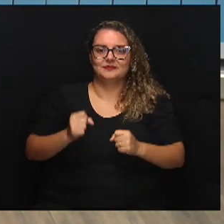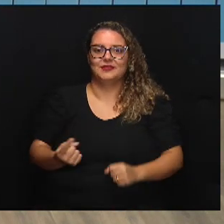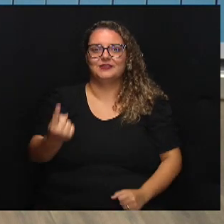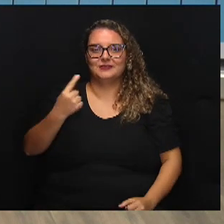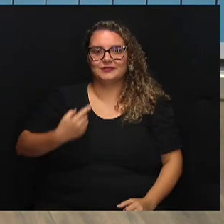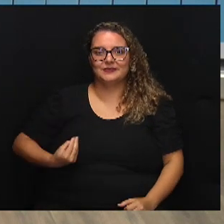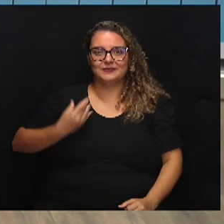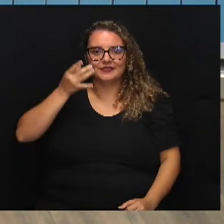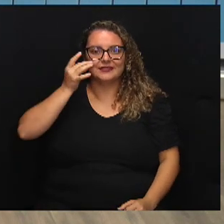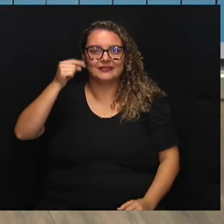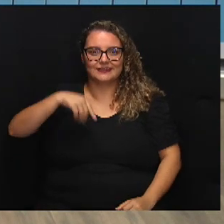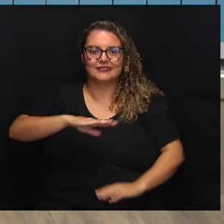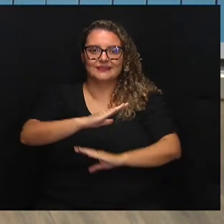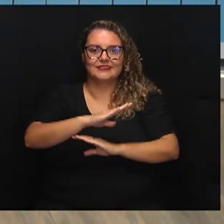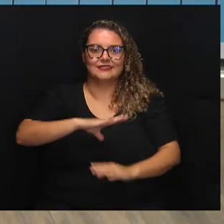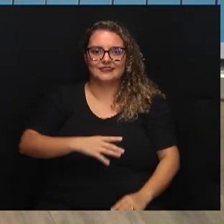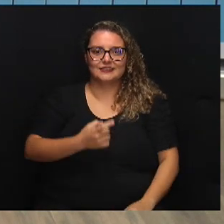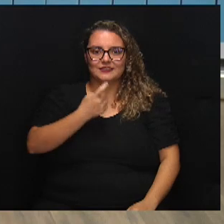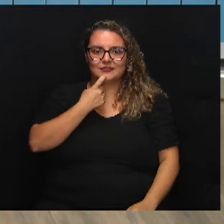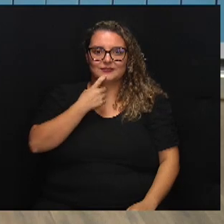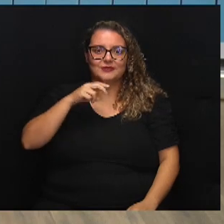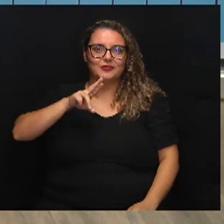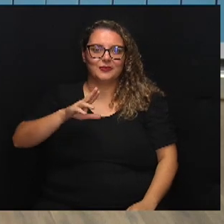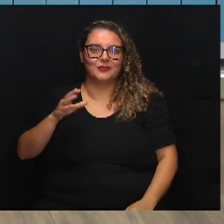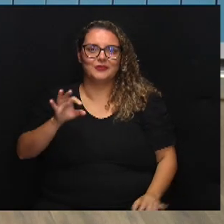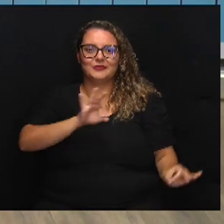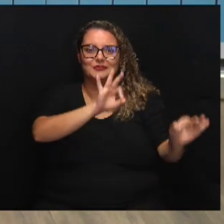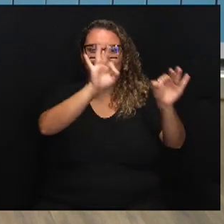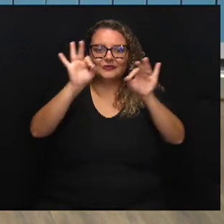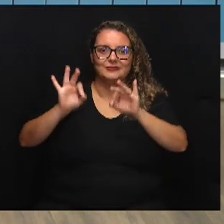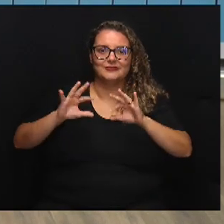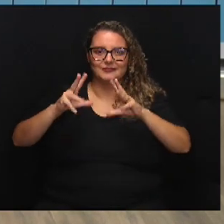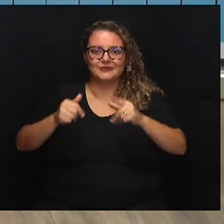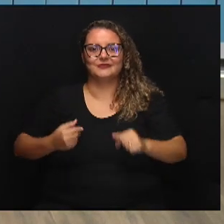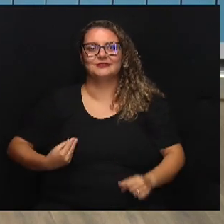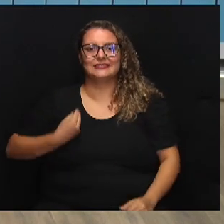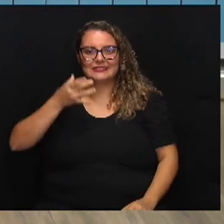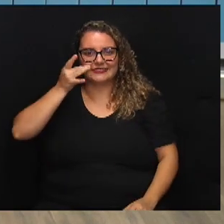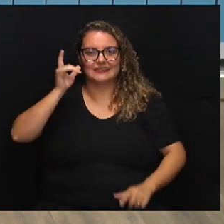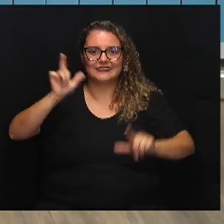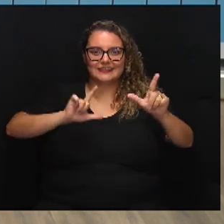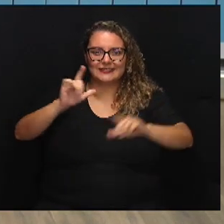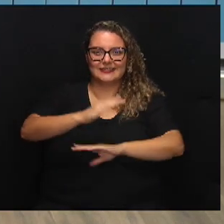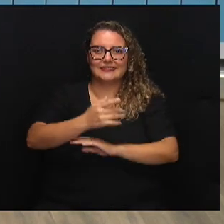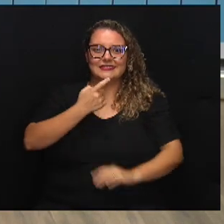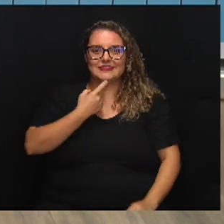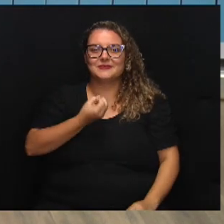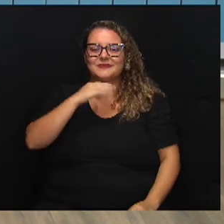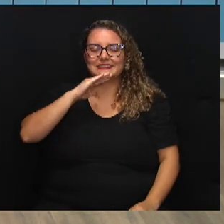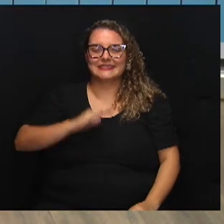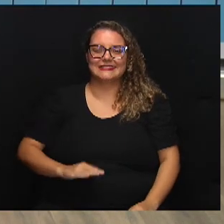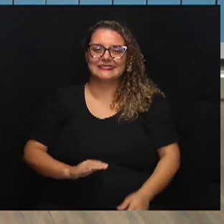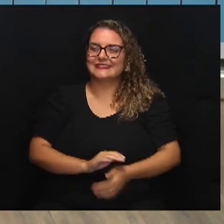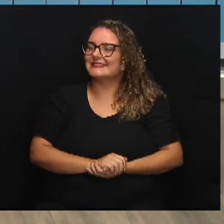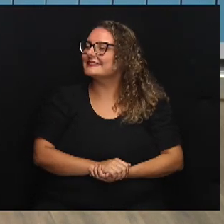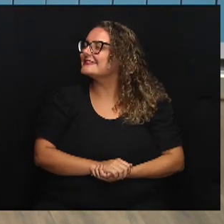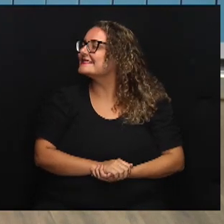pessoalmente até a Câmara Municipal de Campinas ou assistir tudo ao vivo aqui pela TV Câmara. Uma boa tarde.